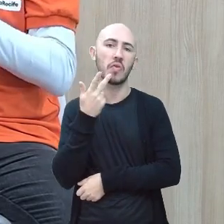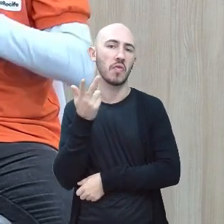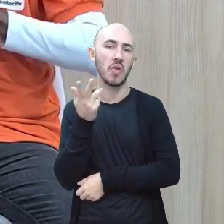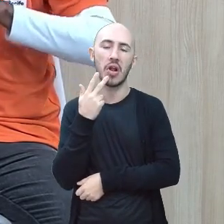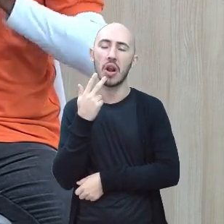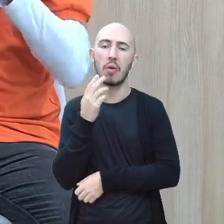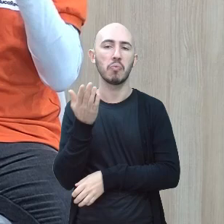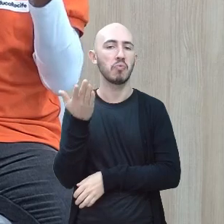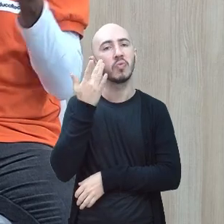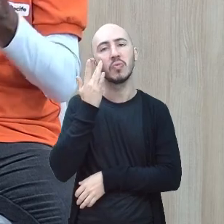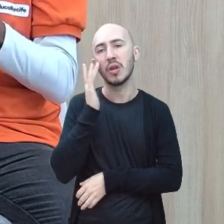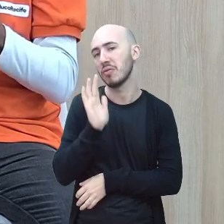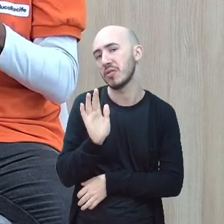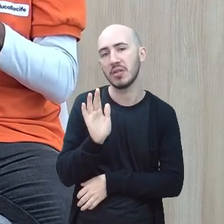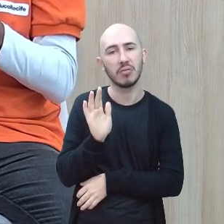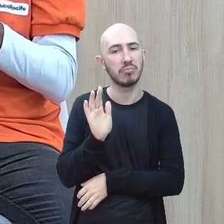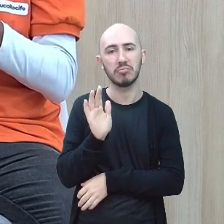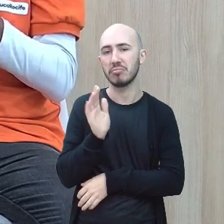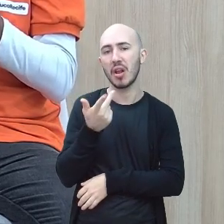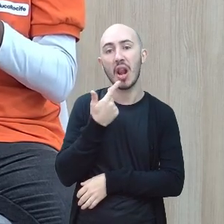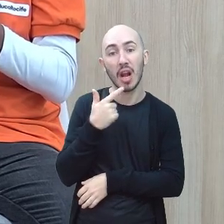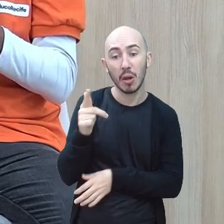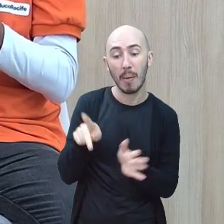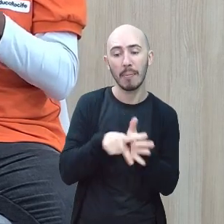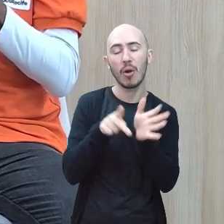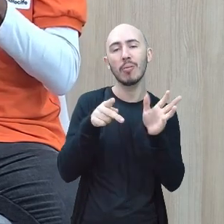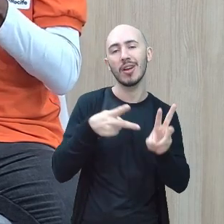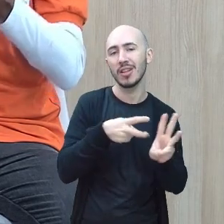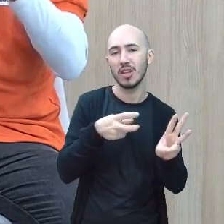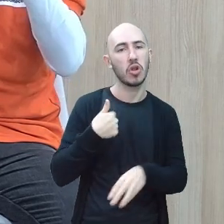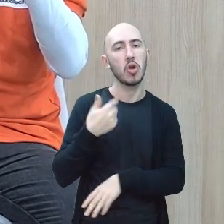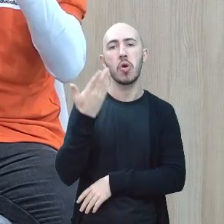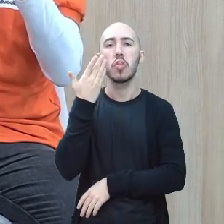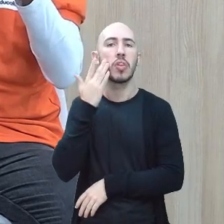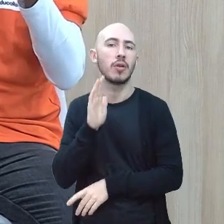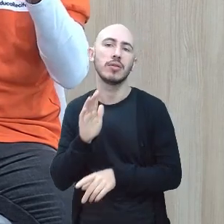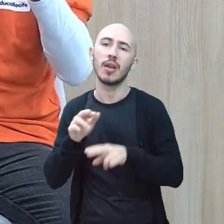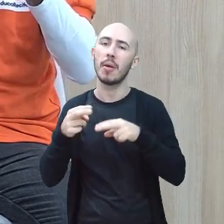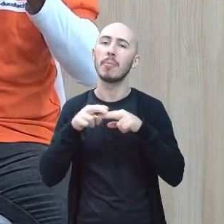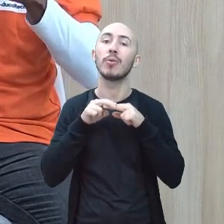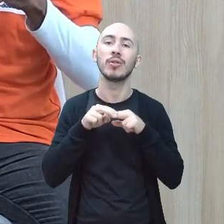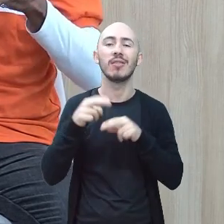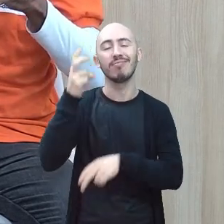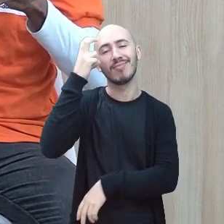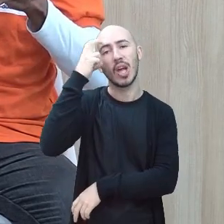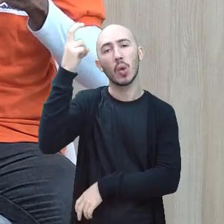nada em Funiô e não falo nada em Pancararu, porque a sua cultura foi simplesmente